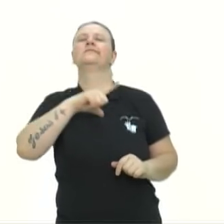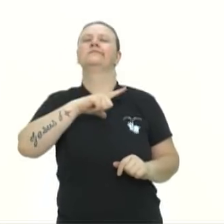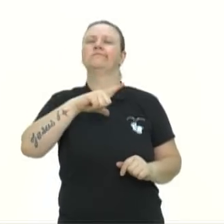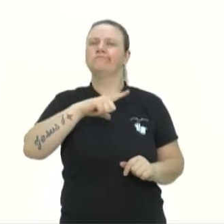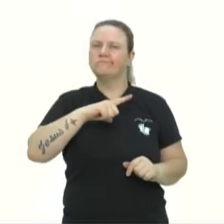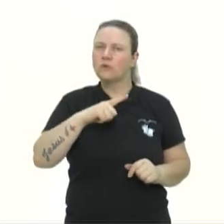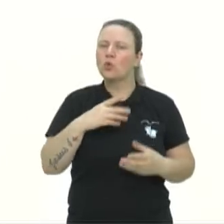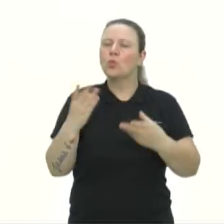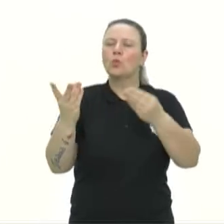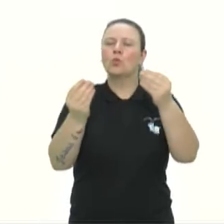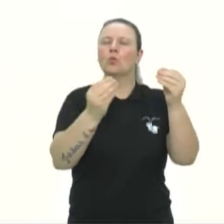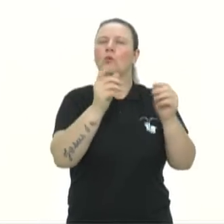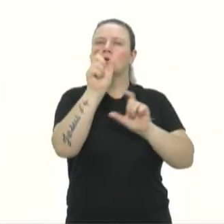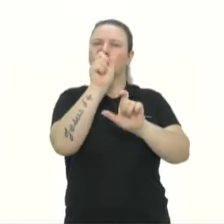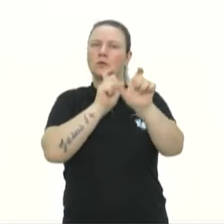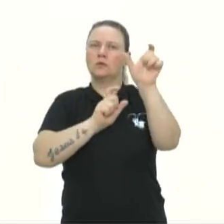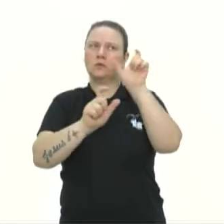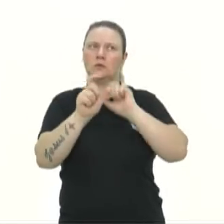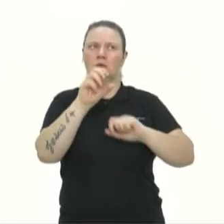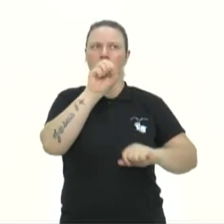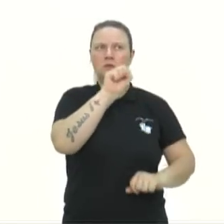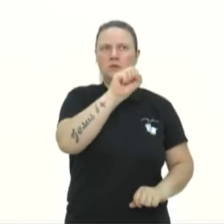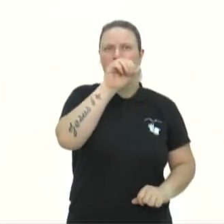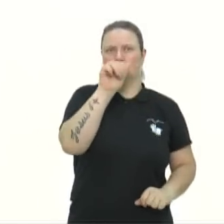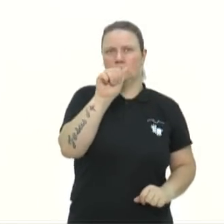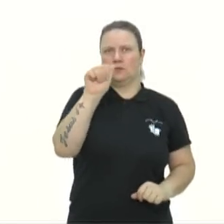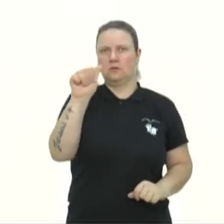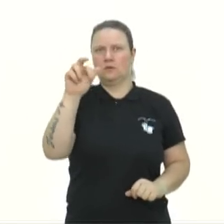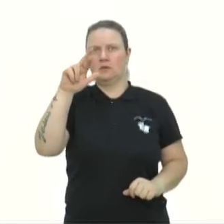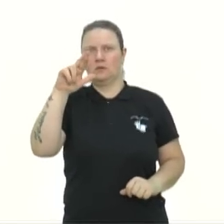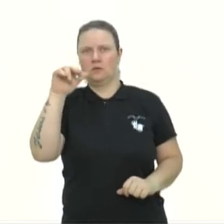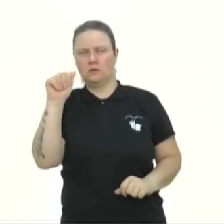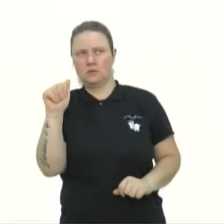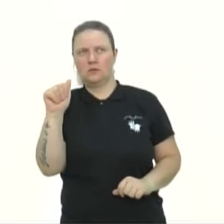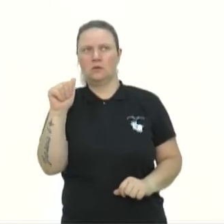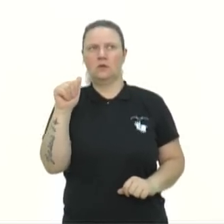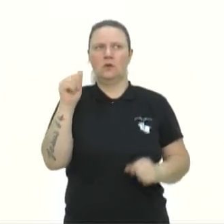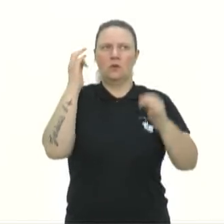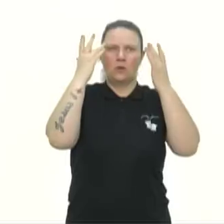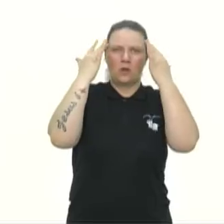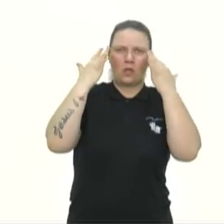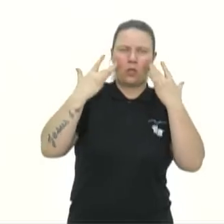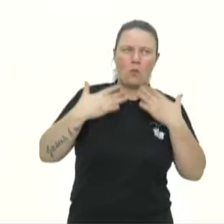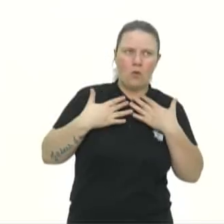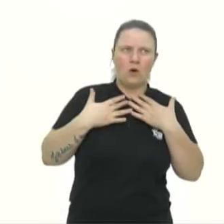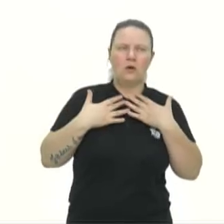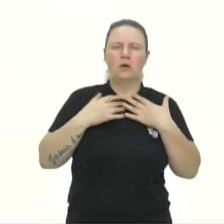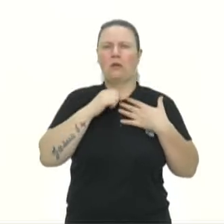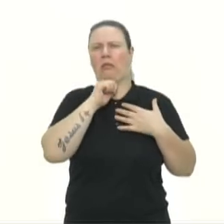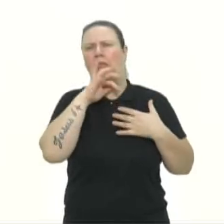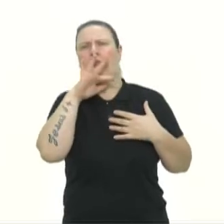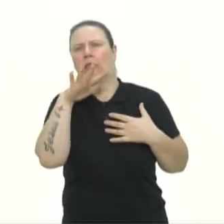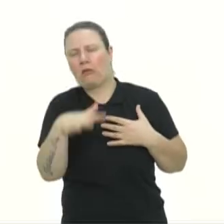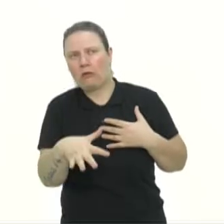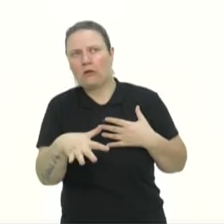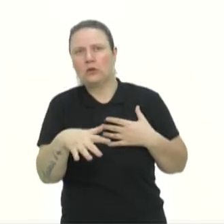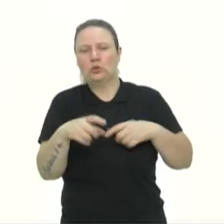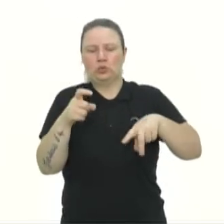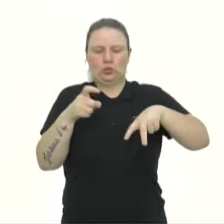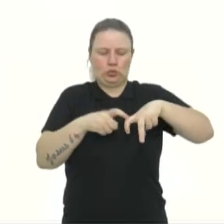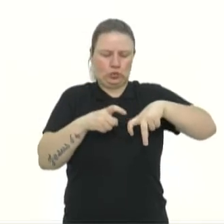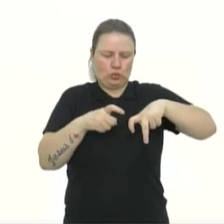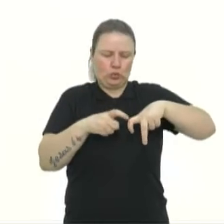palavras assim. Alguns exemplos: Saara, soar, suado, enjoo,